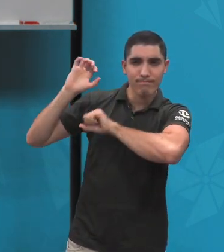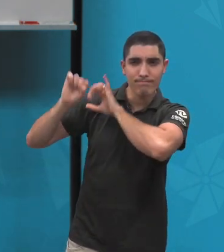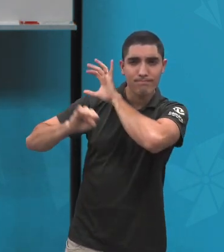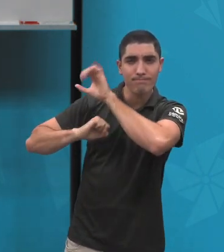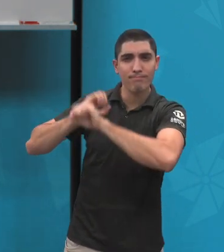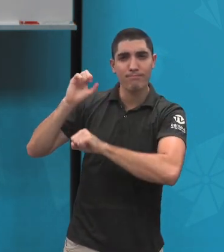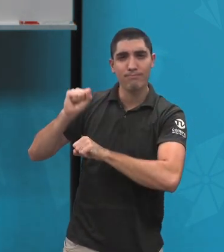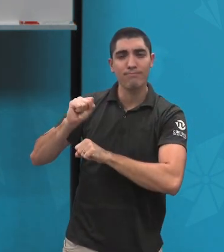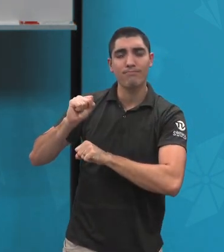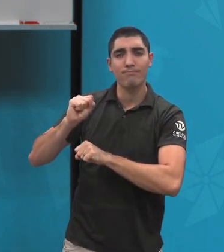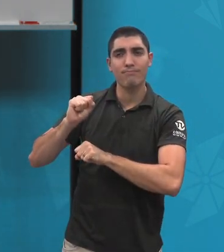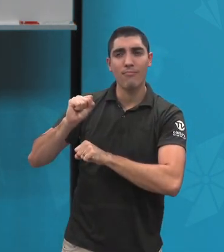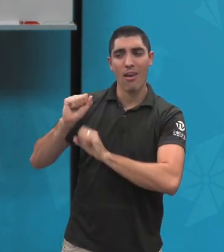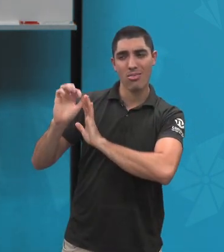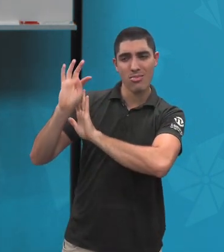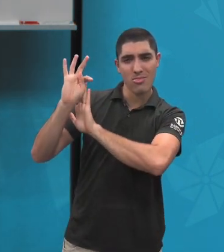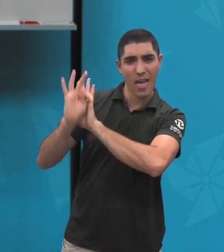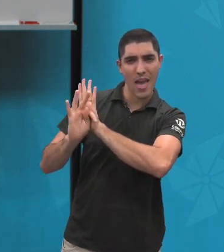resgatar